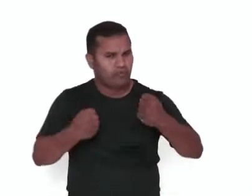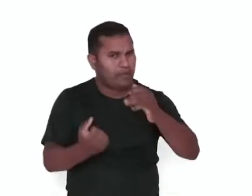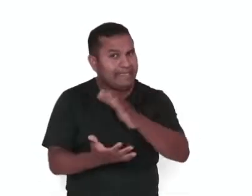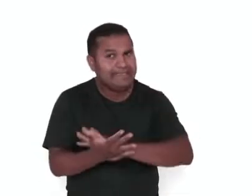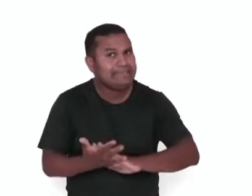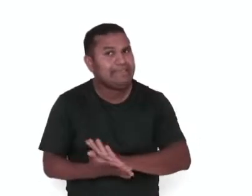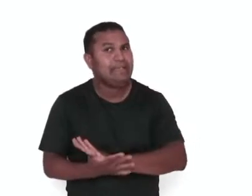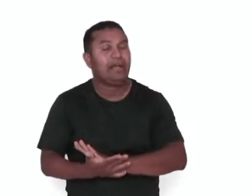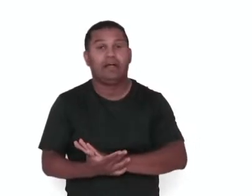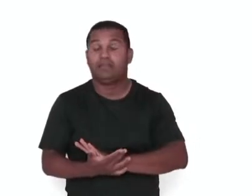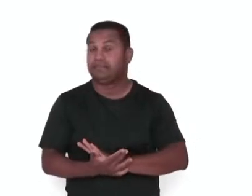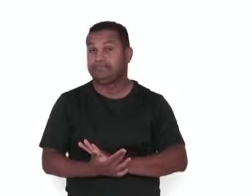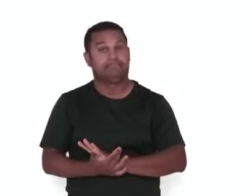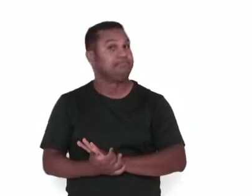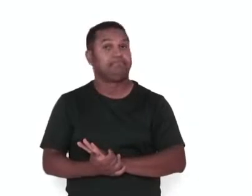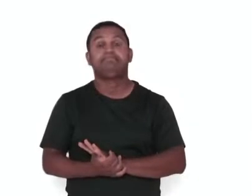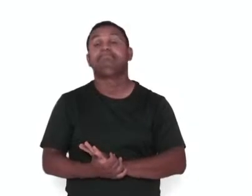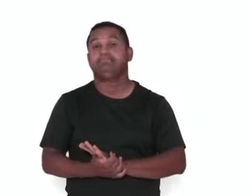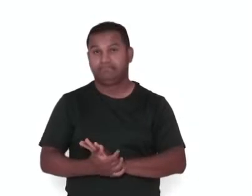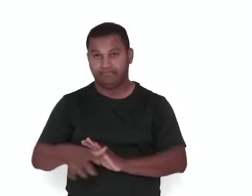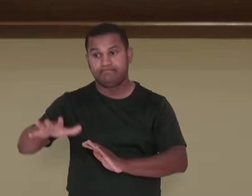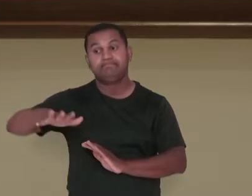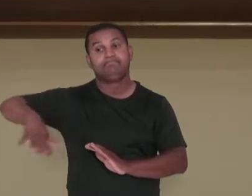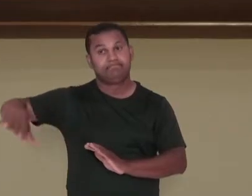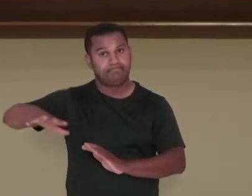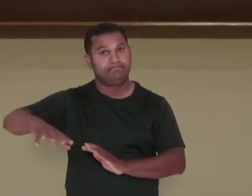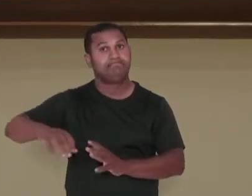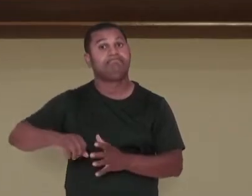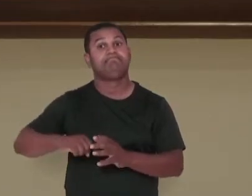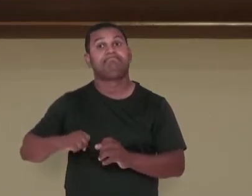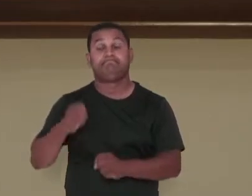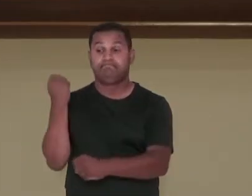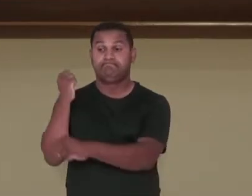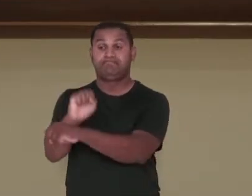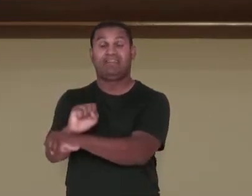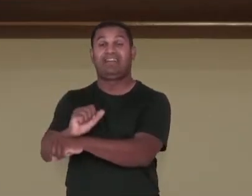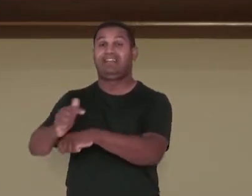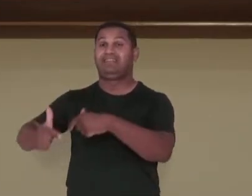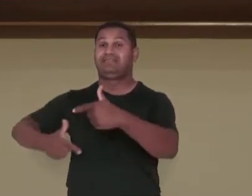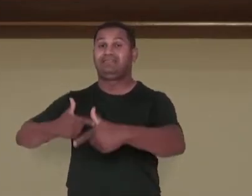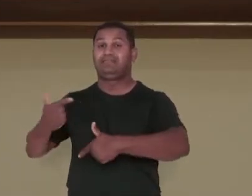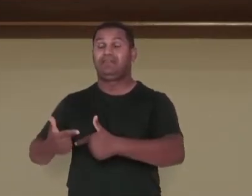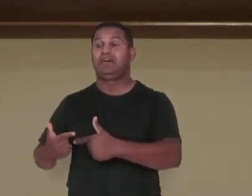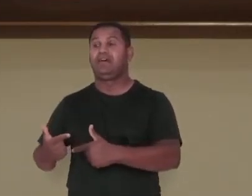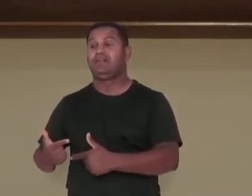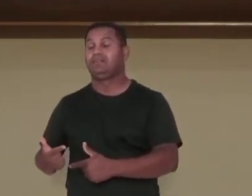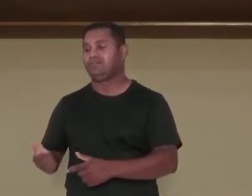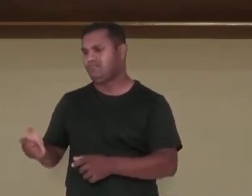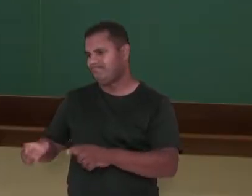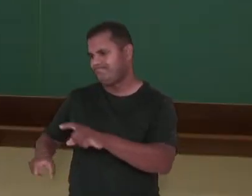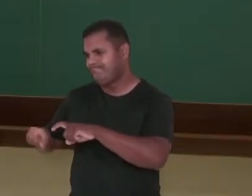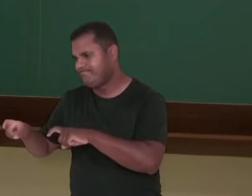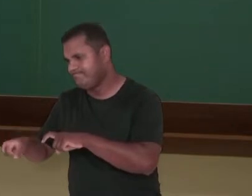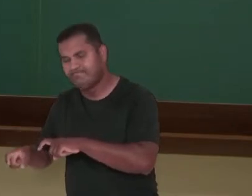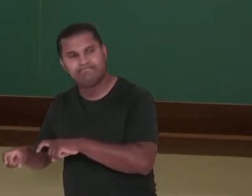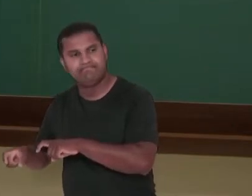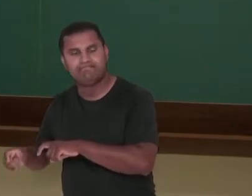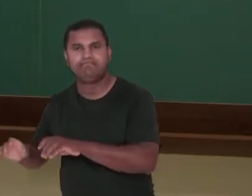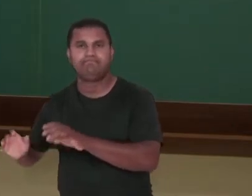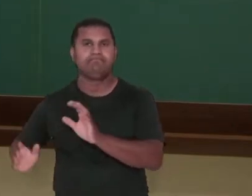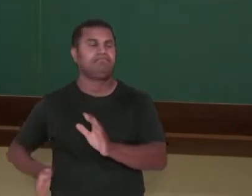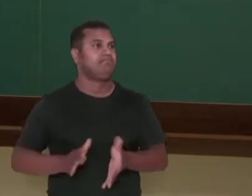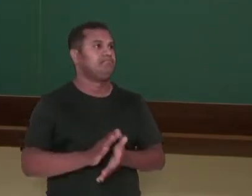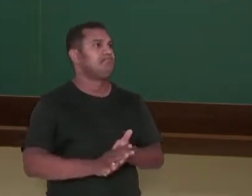para reivindicar as melhores condições. Quais foram as estratégias ao longo da história, né, desse